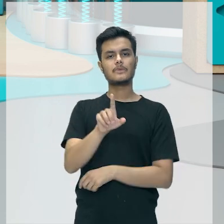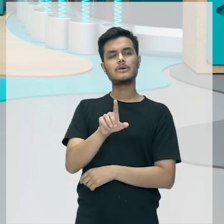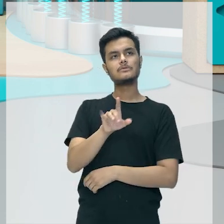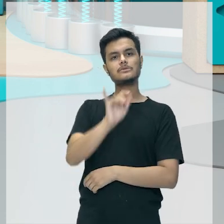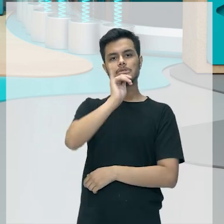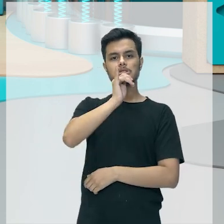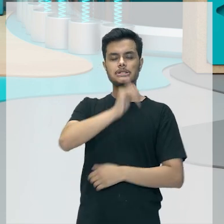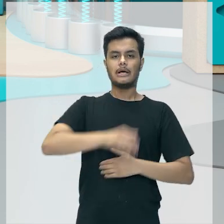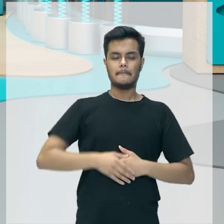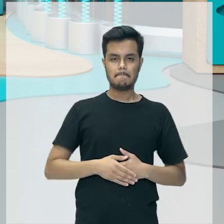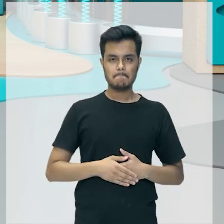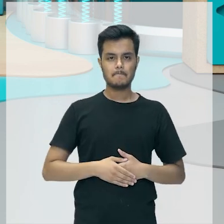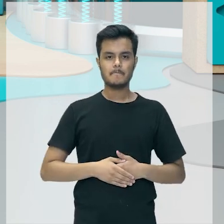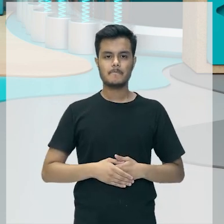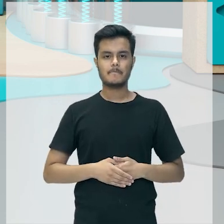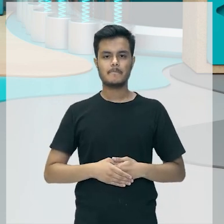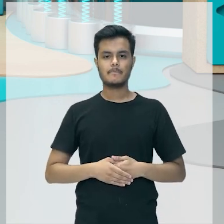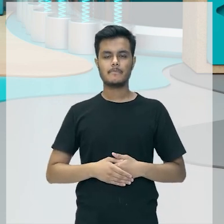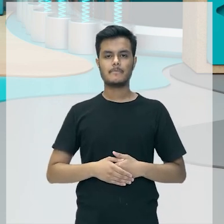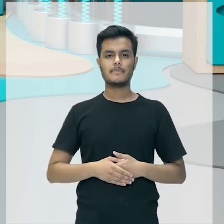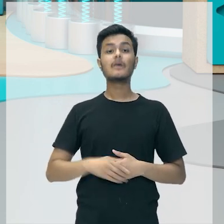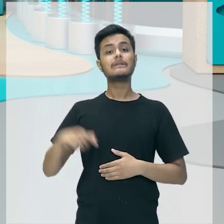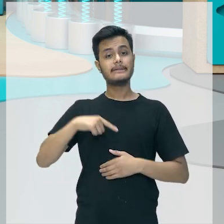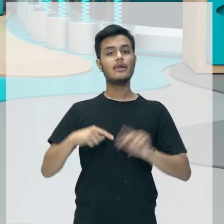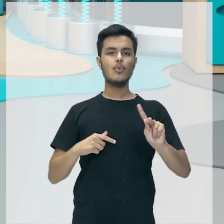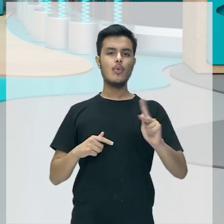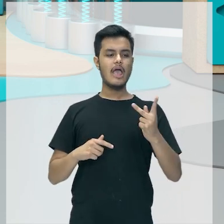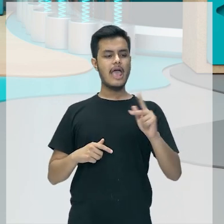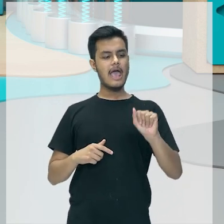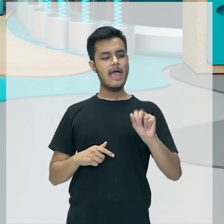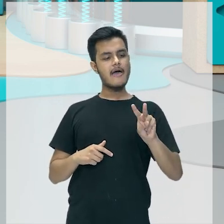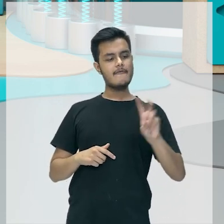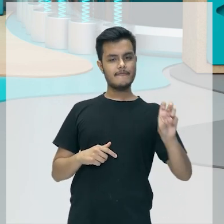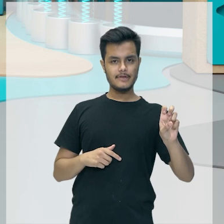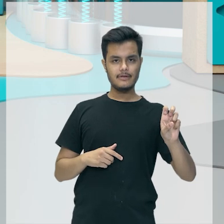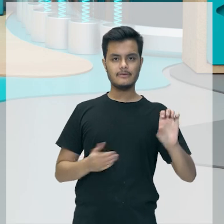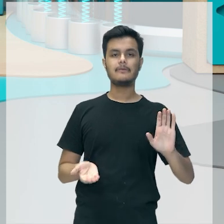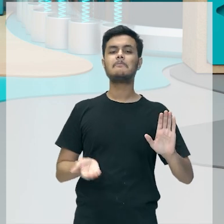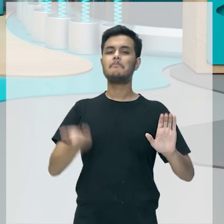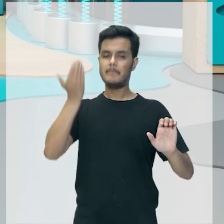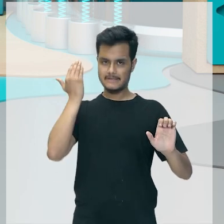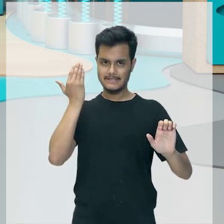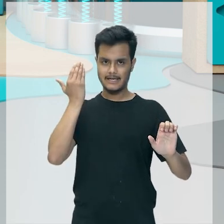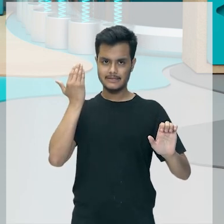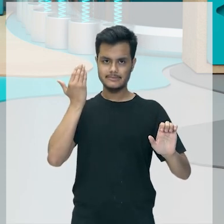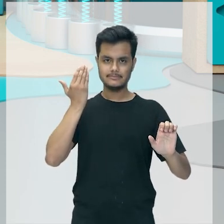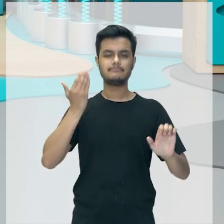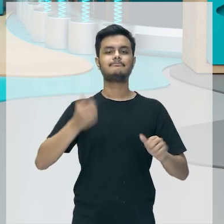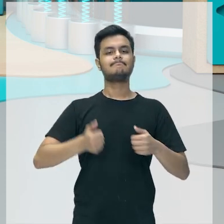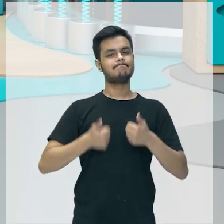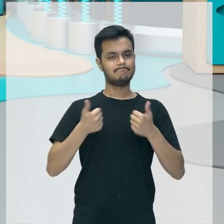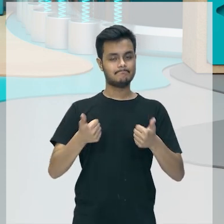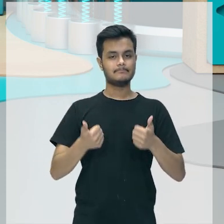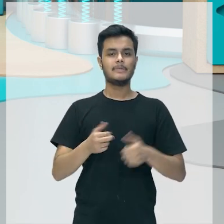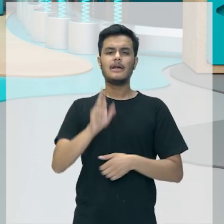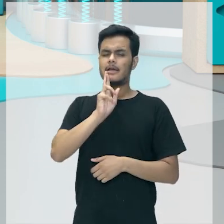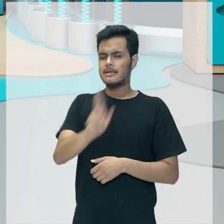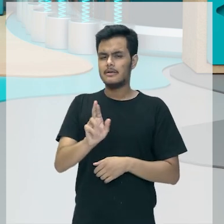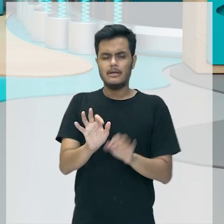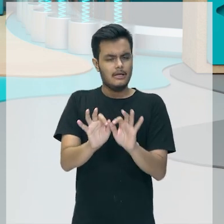they? Temos o had, passado, having, não estamos trabalhando com gerúndio, então a resposta aqui